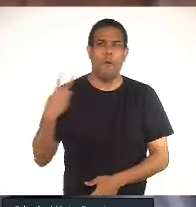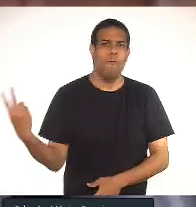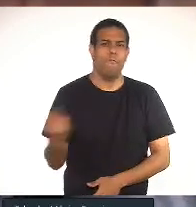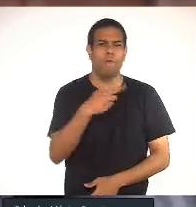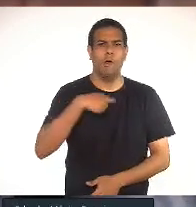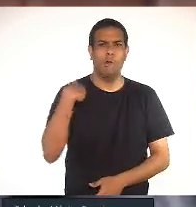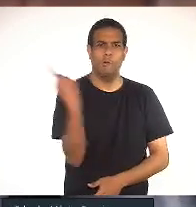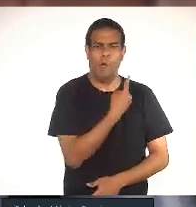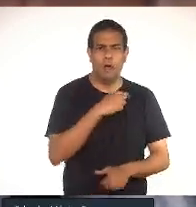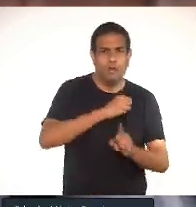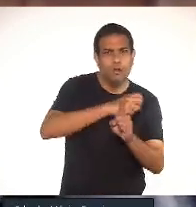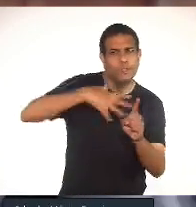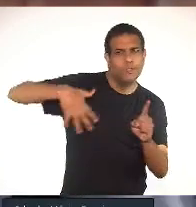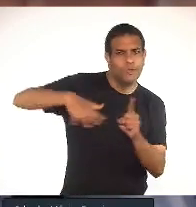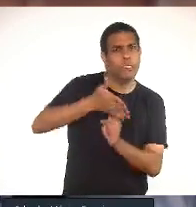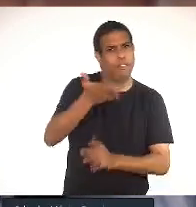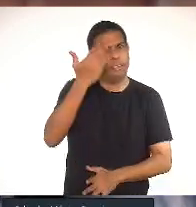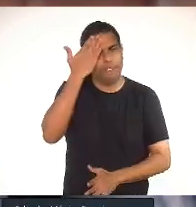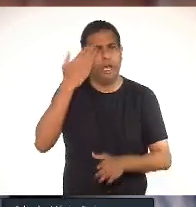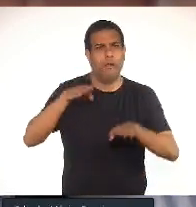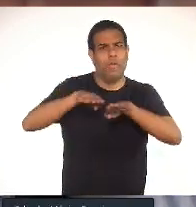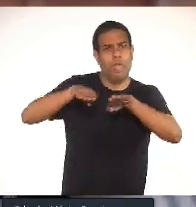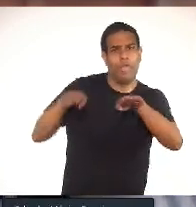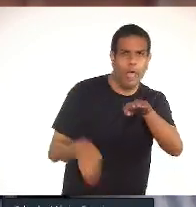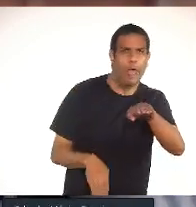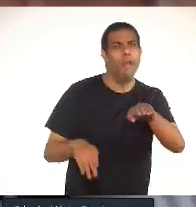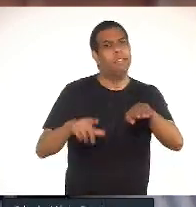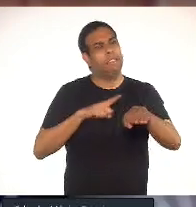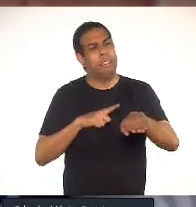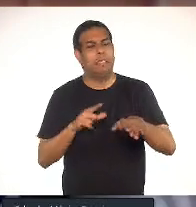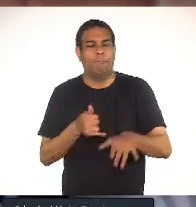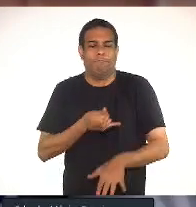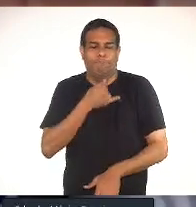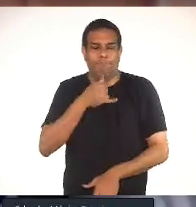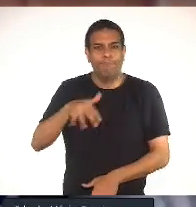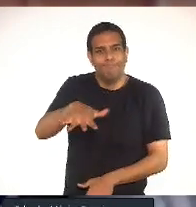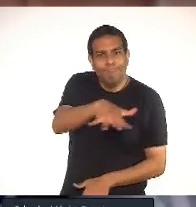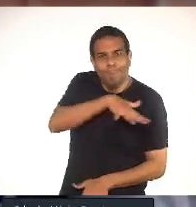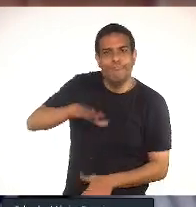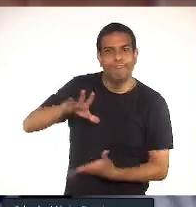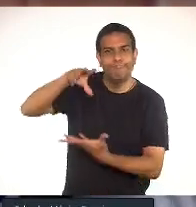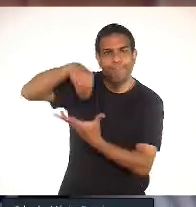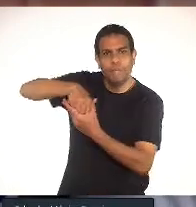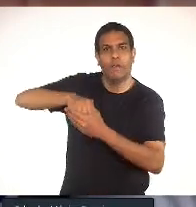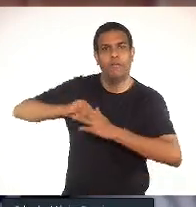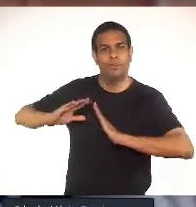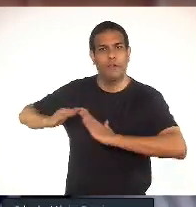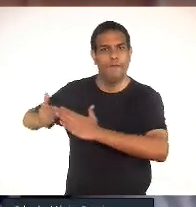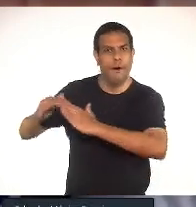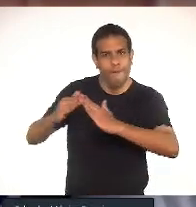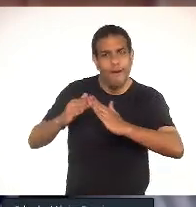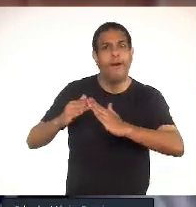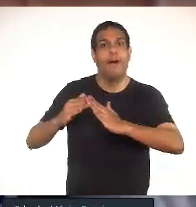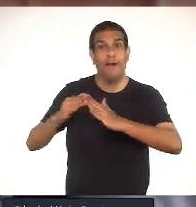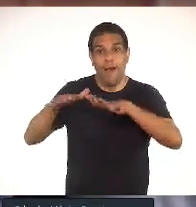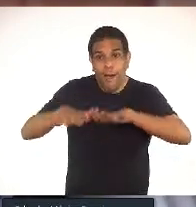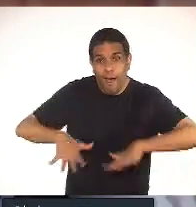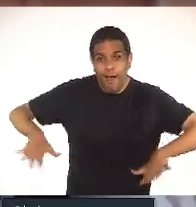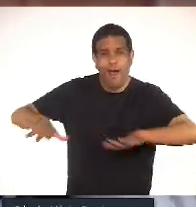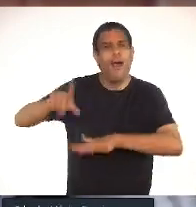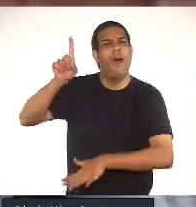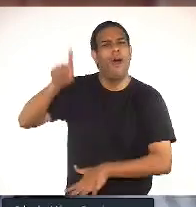social, considerando a enorme desigualdade social evidenciada nos territórios de favela, que se constituem como